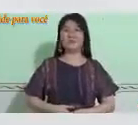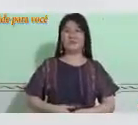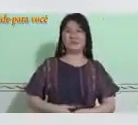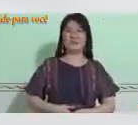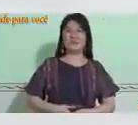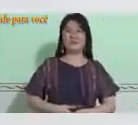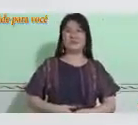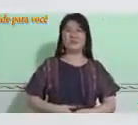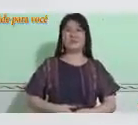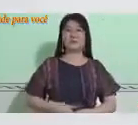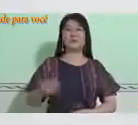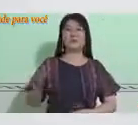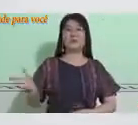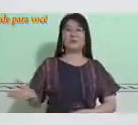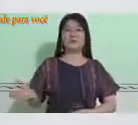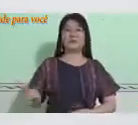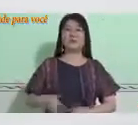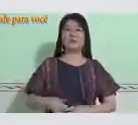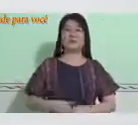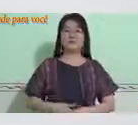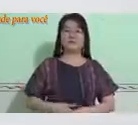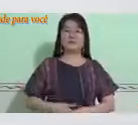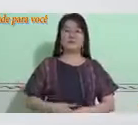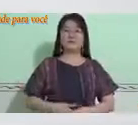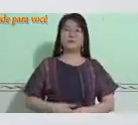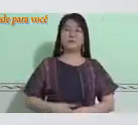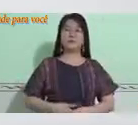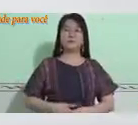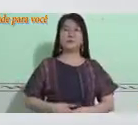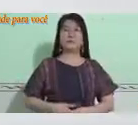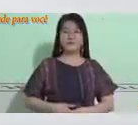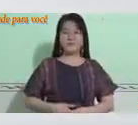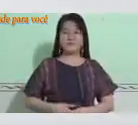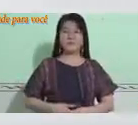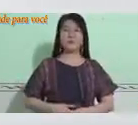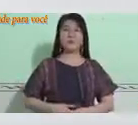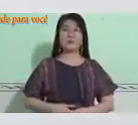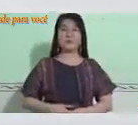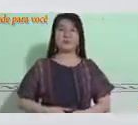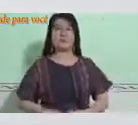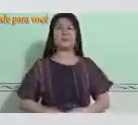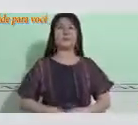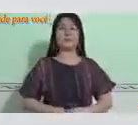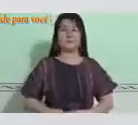Pode ainda ser pedido um exame de sangue para verificar os valores dos vários componentes do sangue.